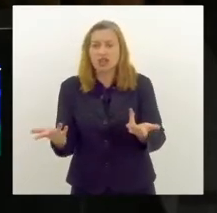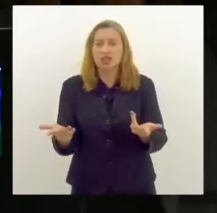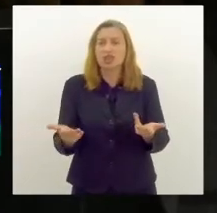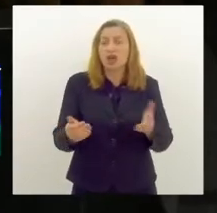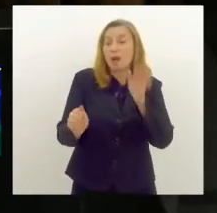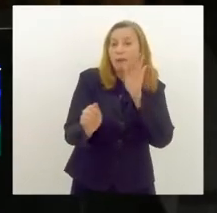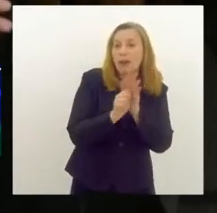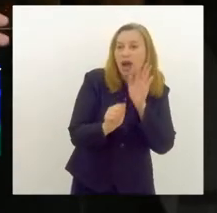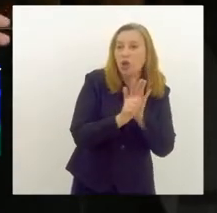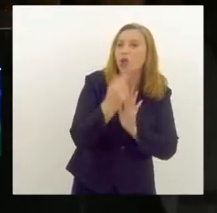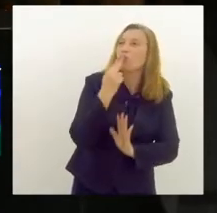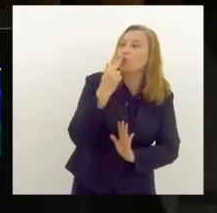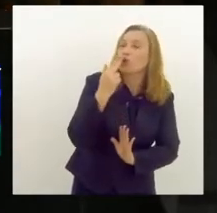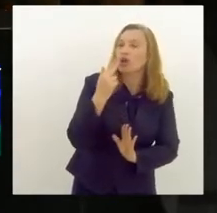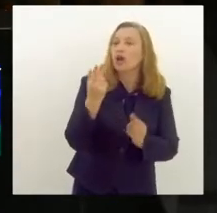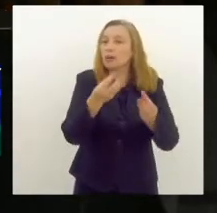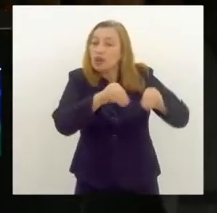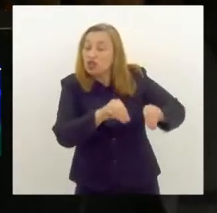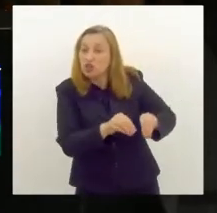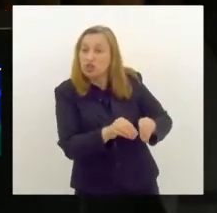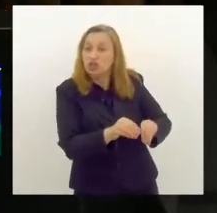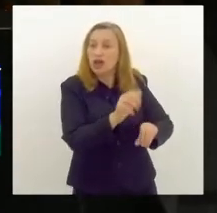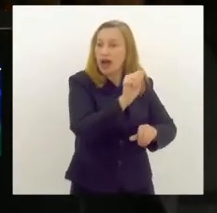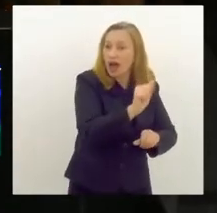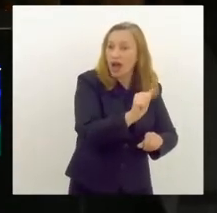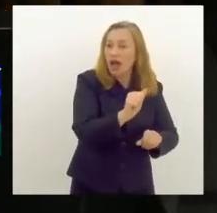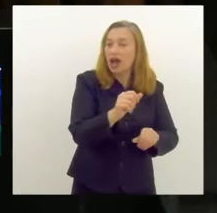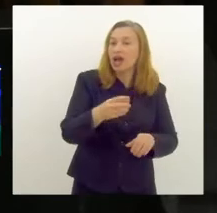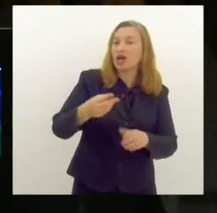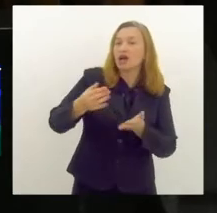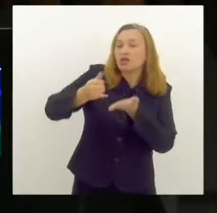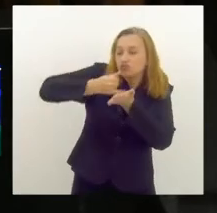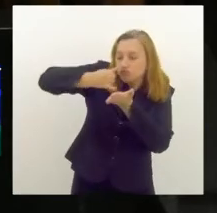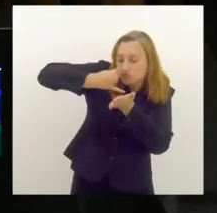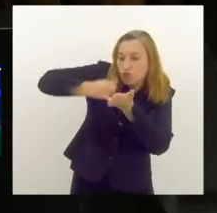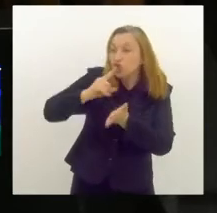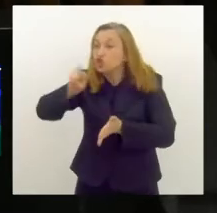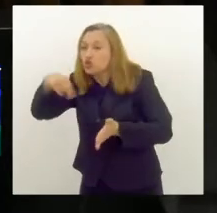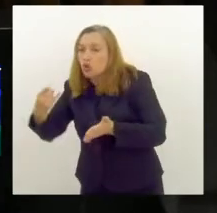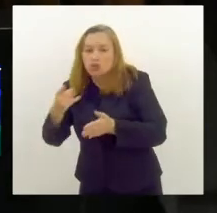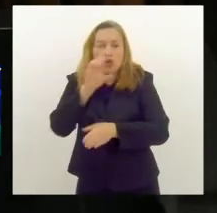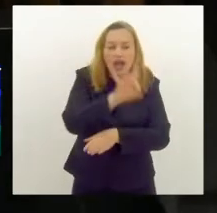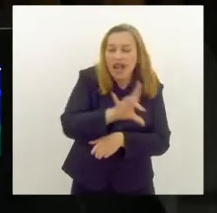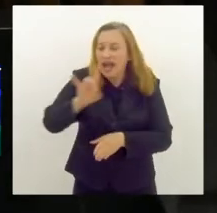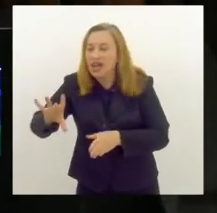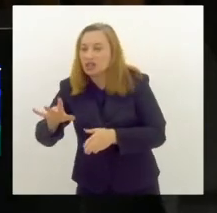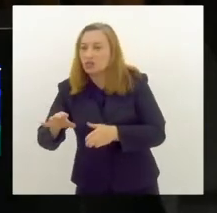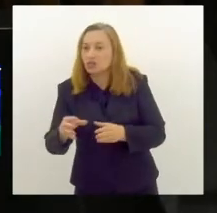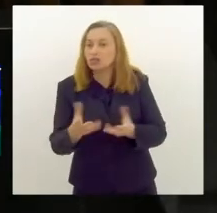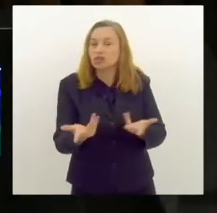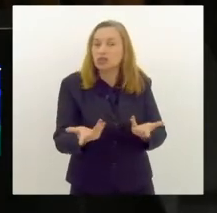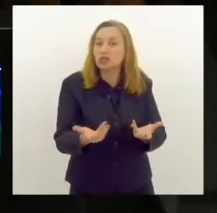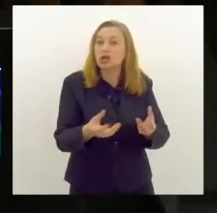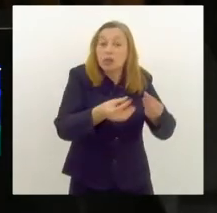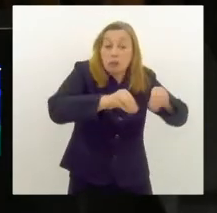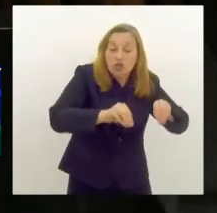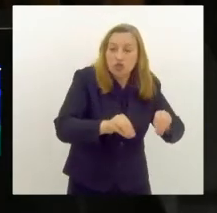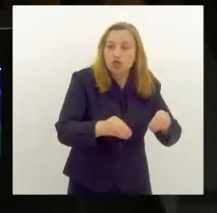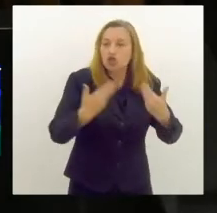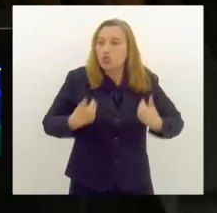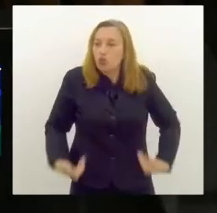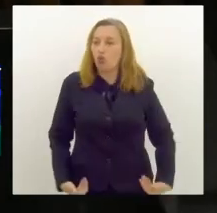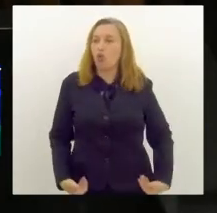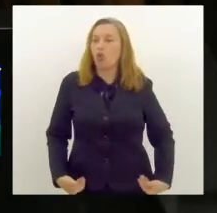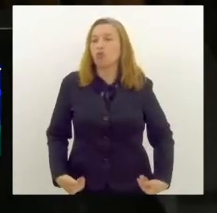maconha prejudica de um jeito, né, a cocaína de outro, e vai por aí. Cada uma tem um local do cérebro